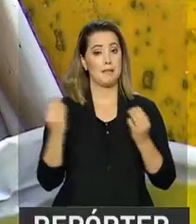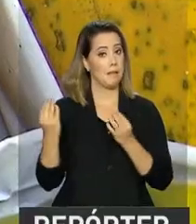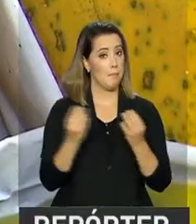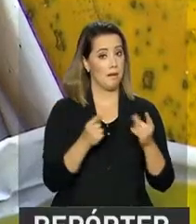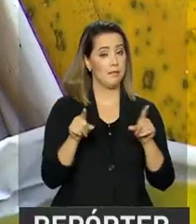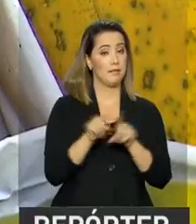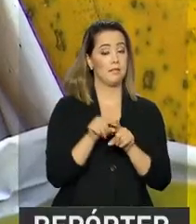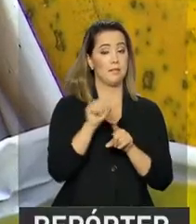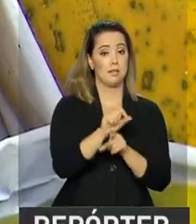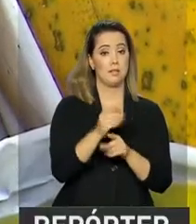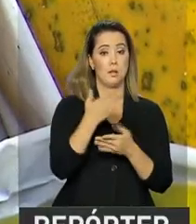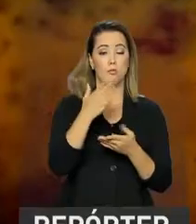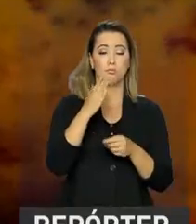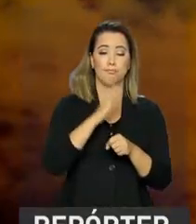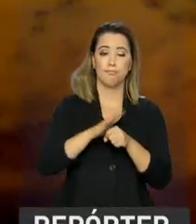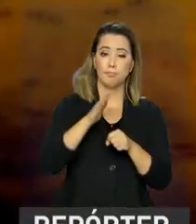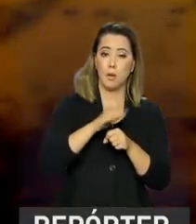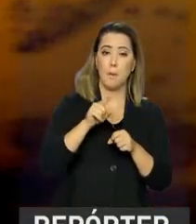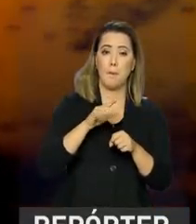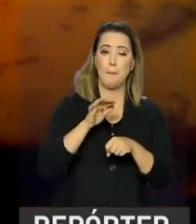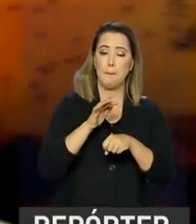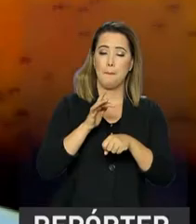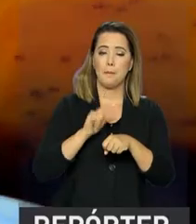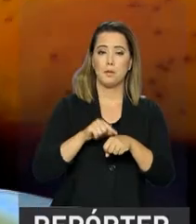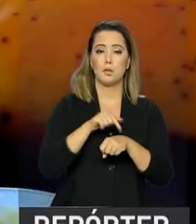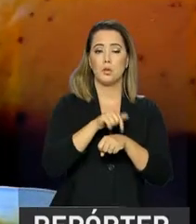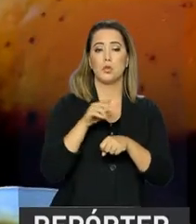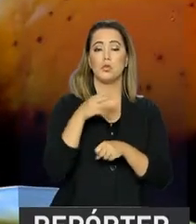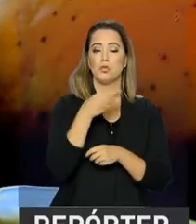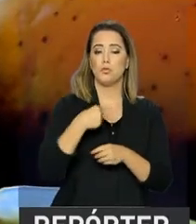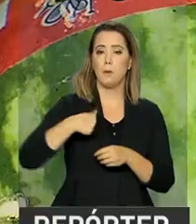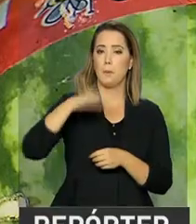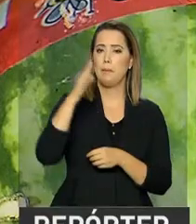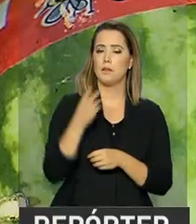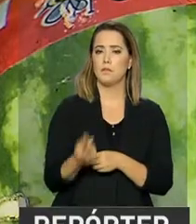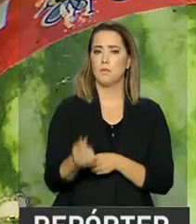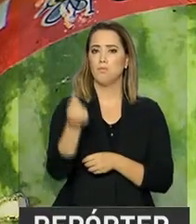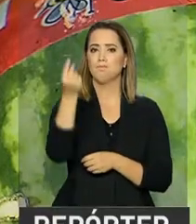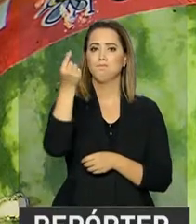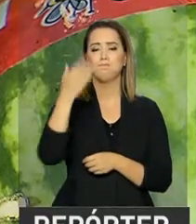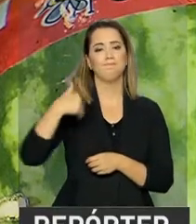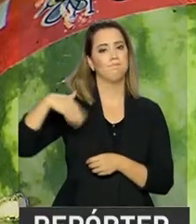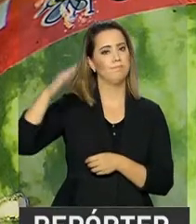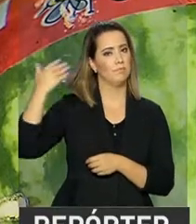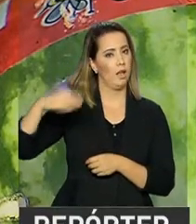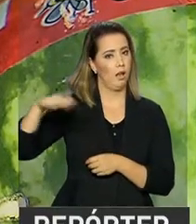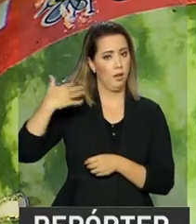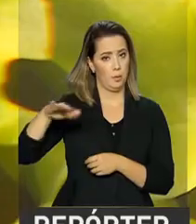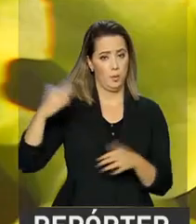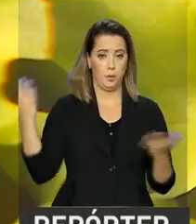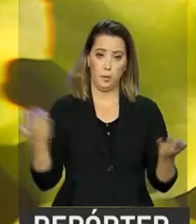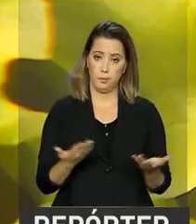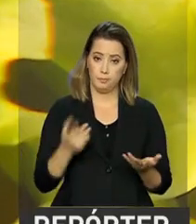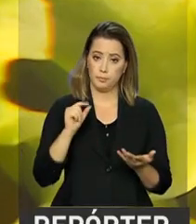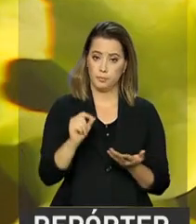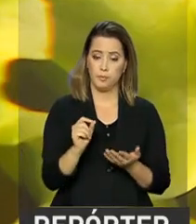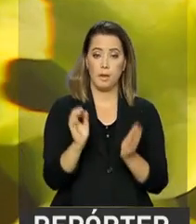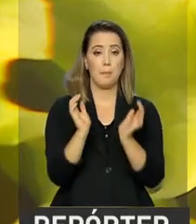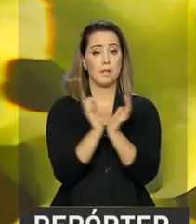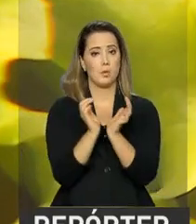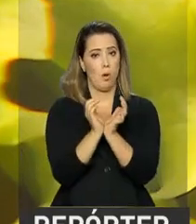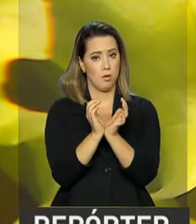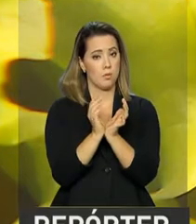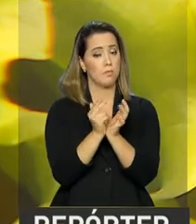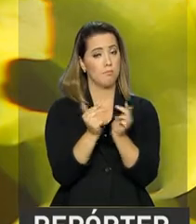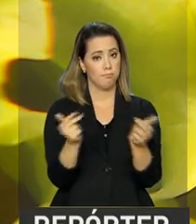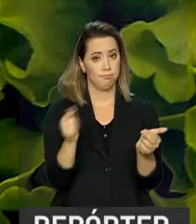apresentaram alta nos preços devido às condições climáticas e por conta da entressafra a parte ou face que se